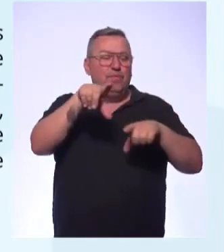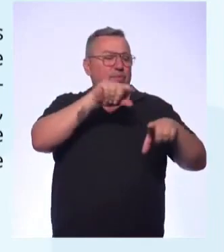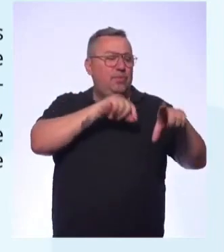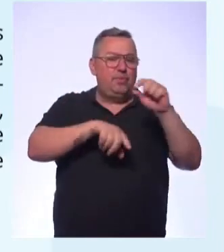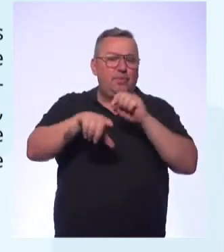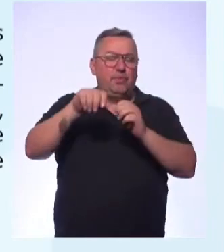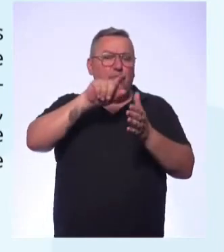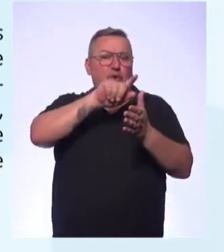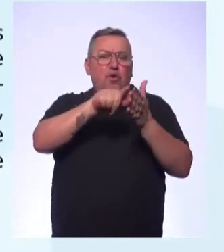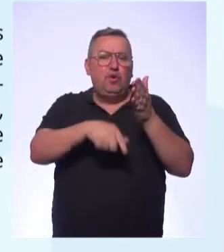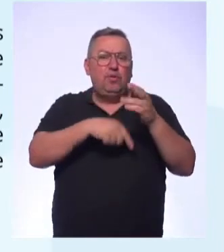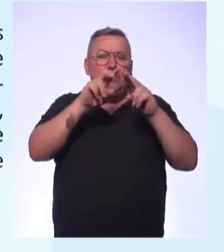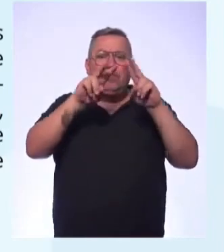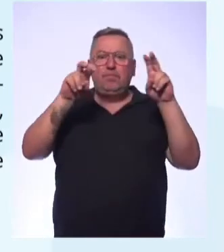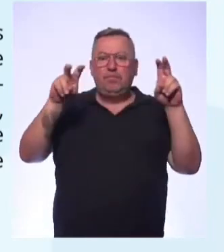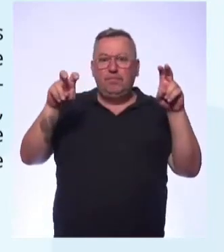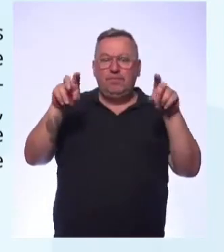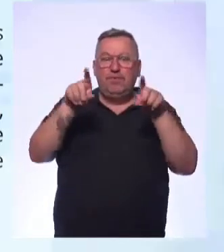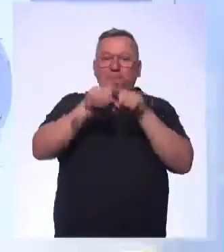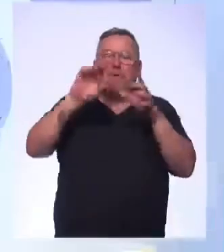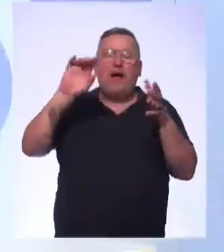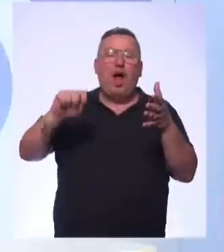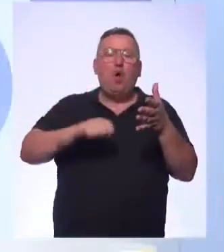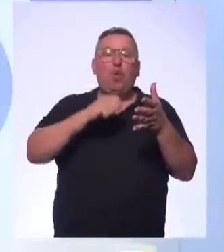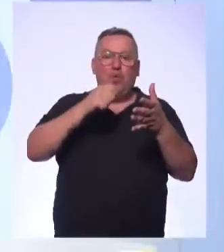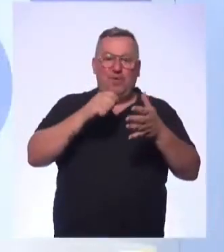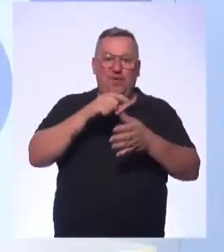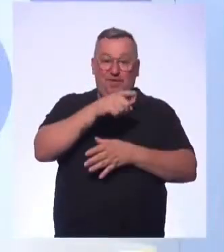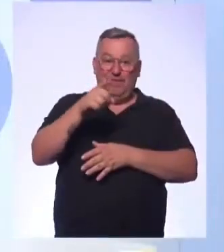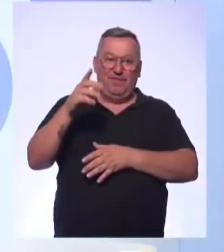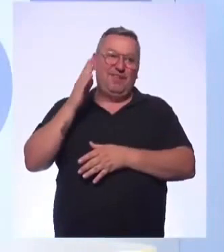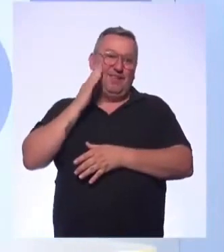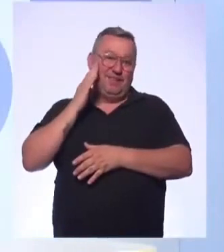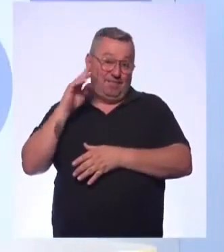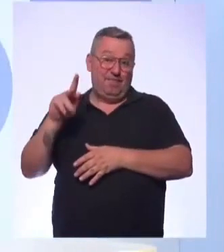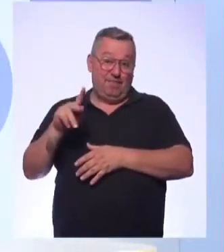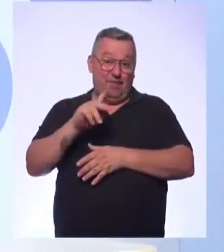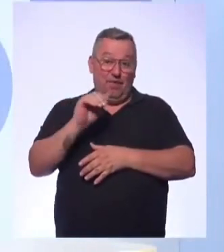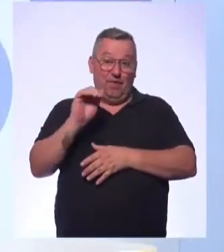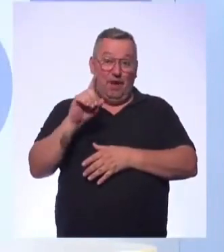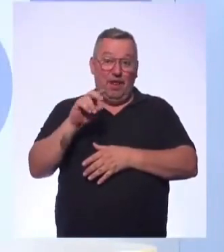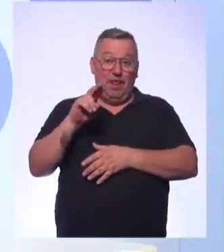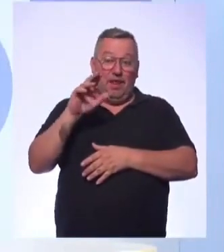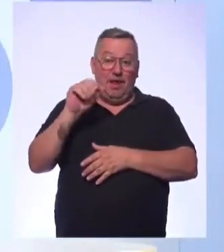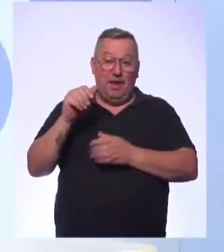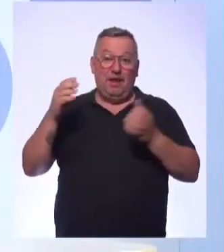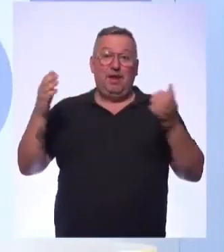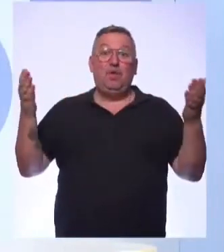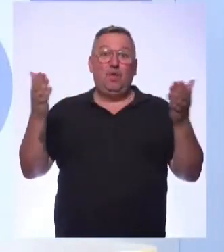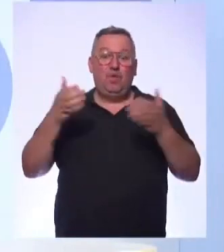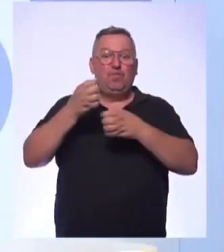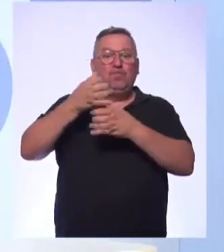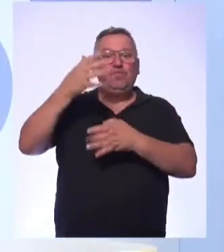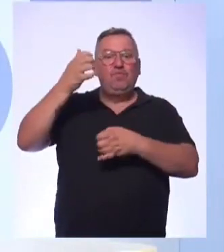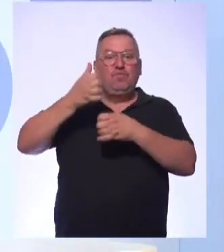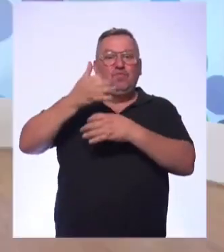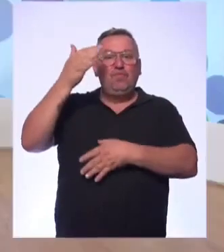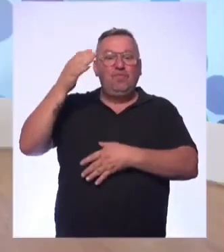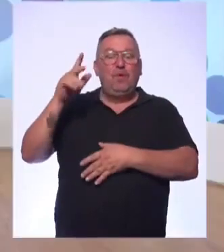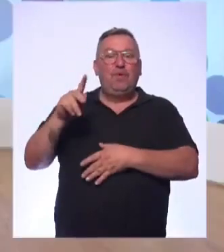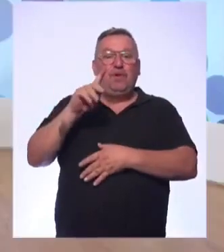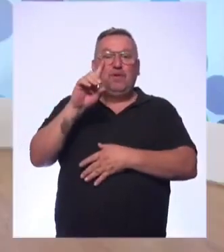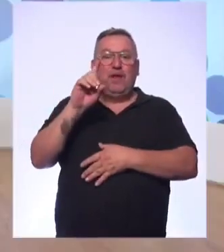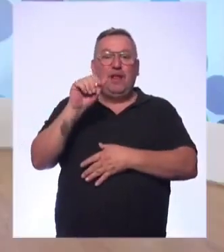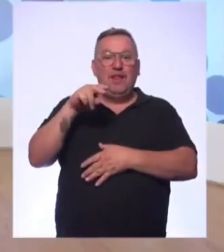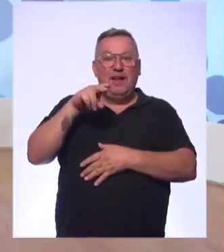por gêneros, temas e autores. Vocês sabem que eu sou a professora Andréia e eu vou mediar a aula da professora Dani.